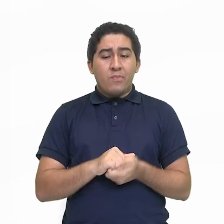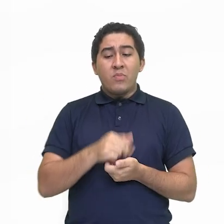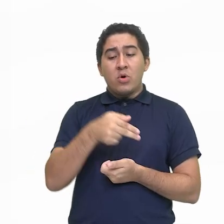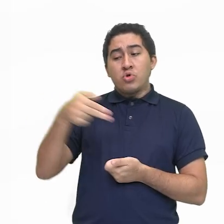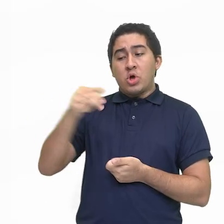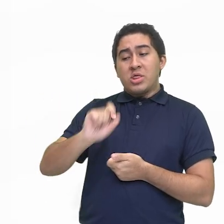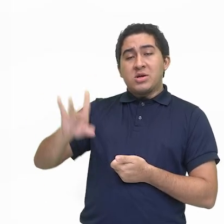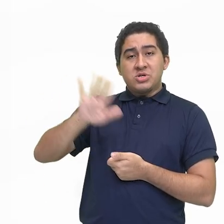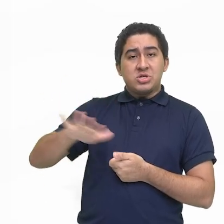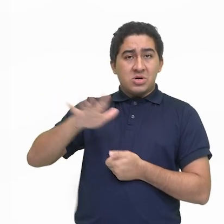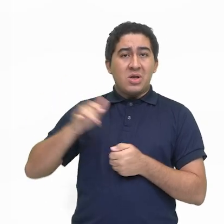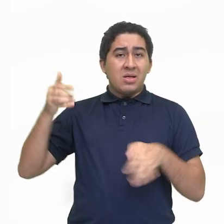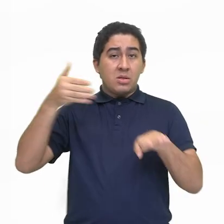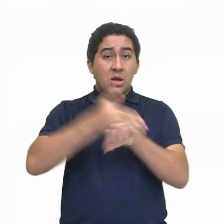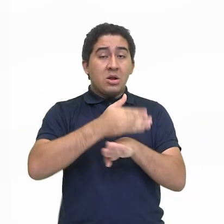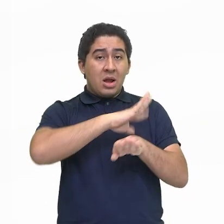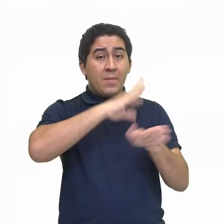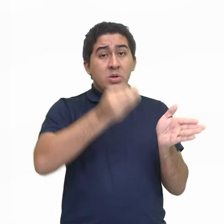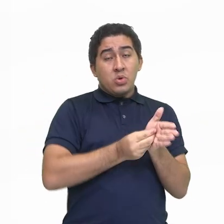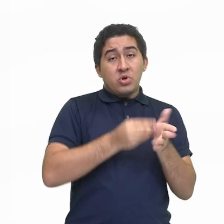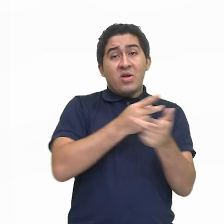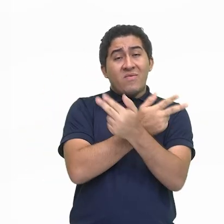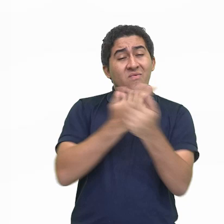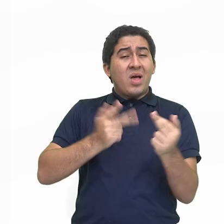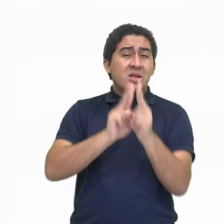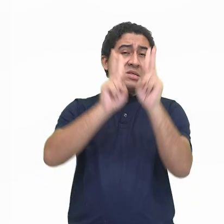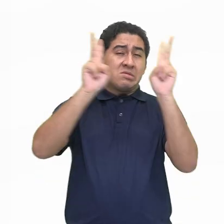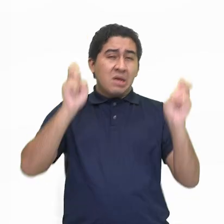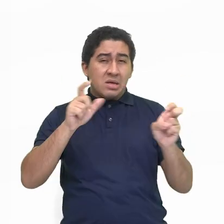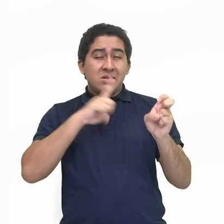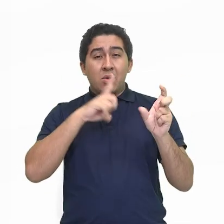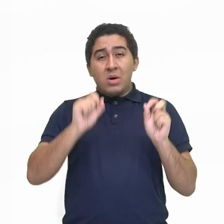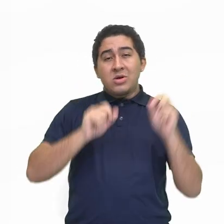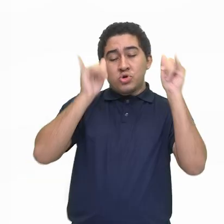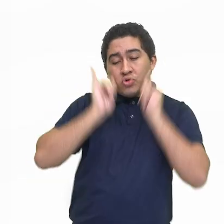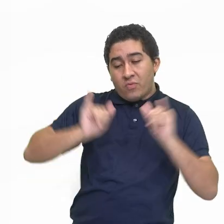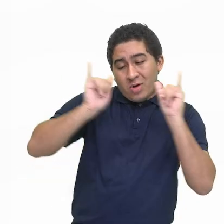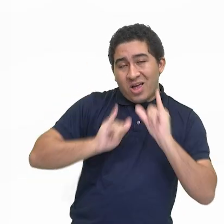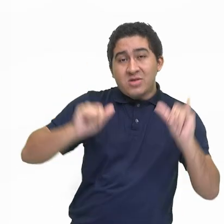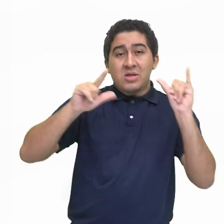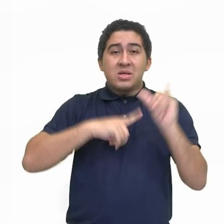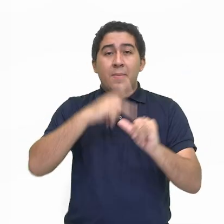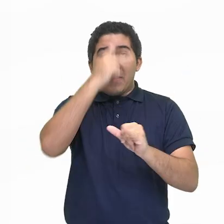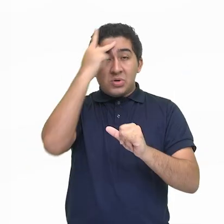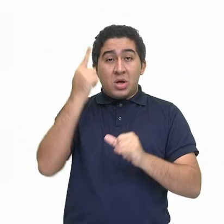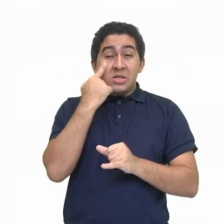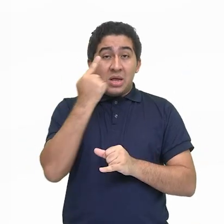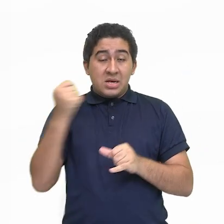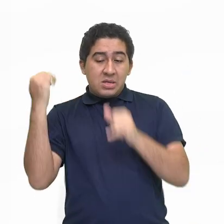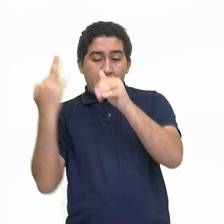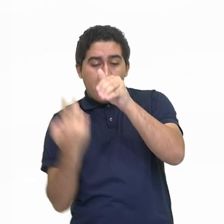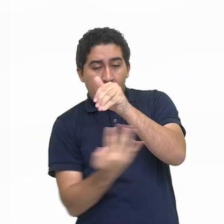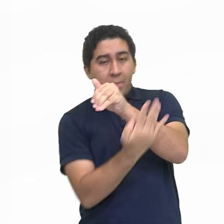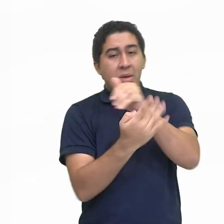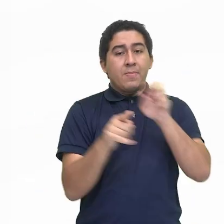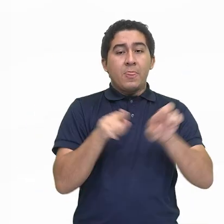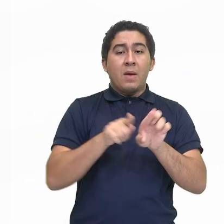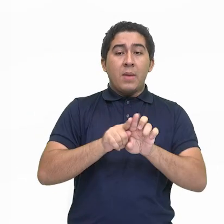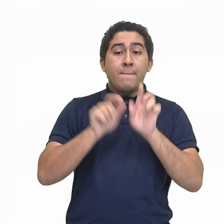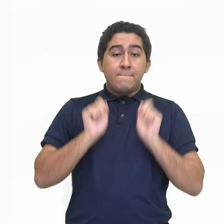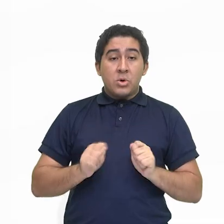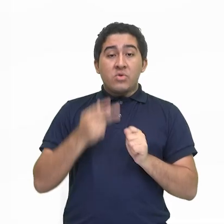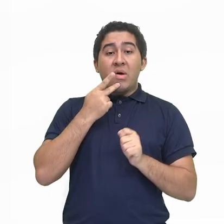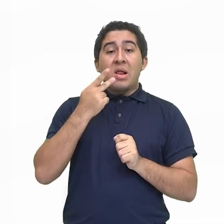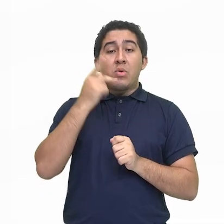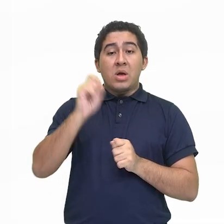Amazônia. Nessa época, vários slogans foram criados para atrair as pessoas para a Amazônia. Entre eles, a gente pode